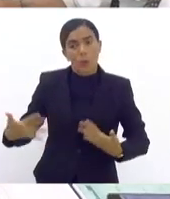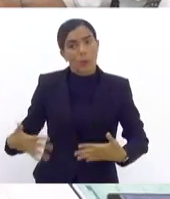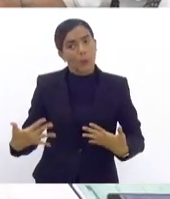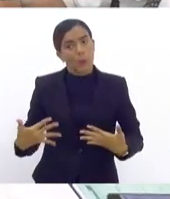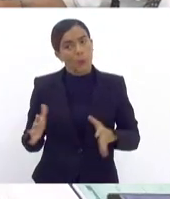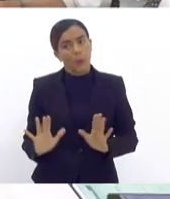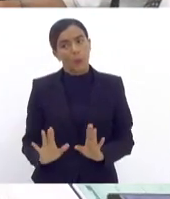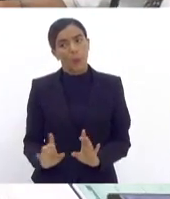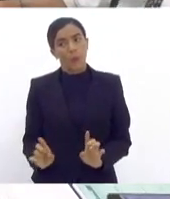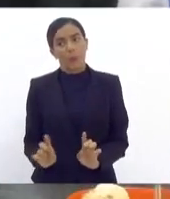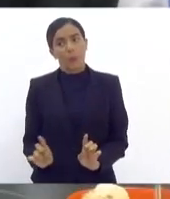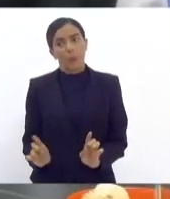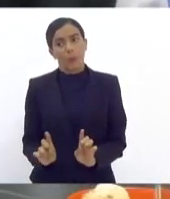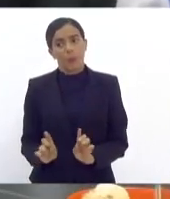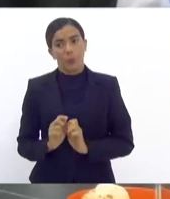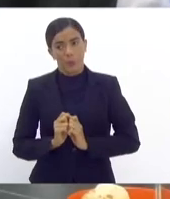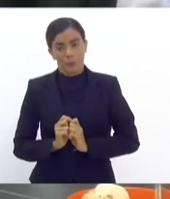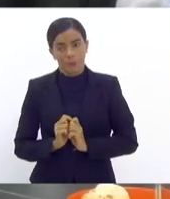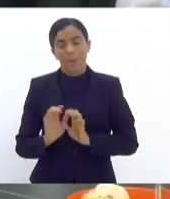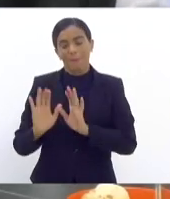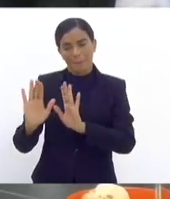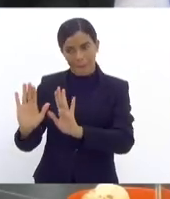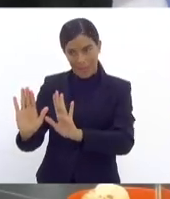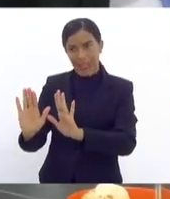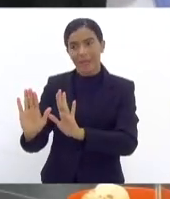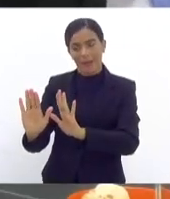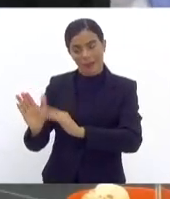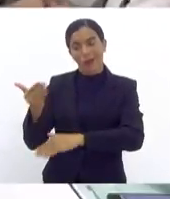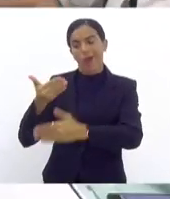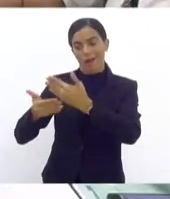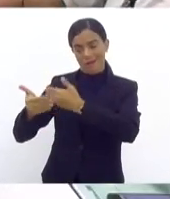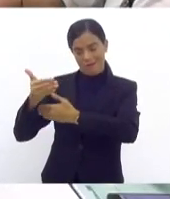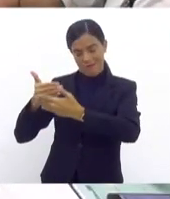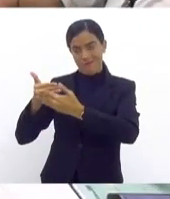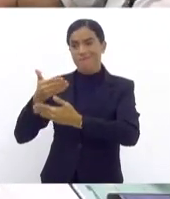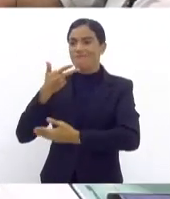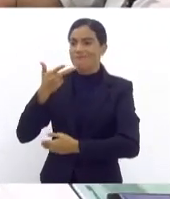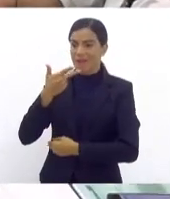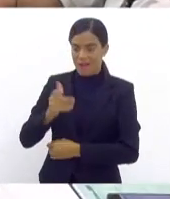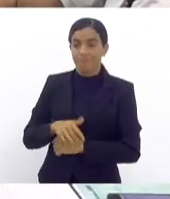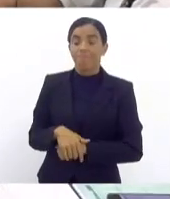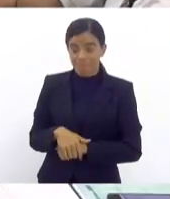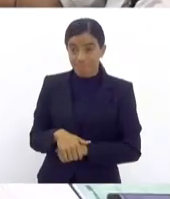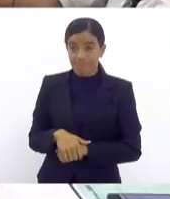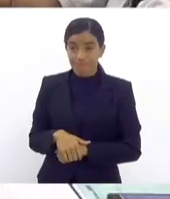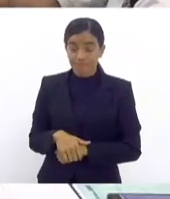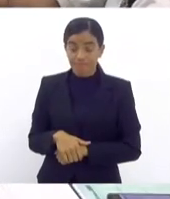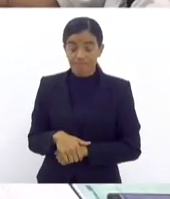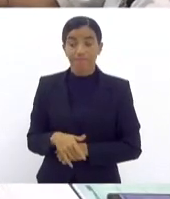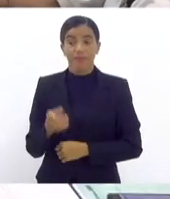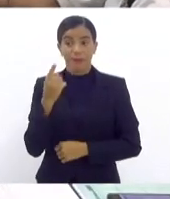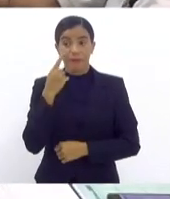uniformizado. Mas peraí, agora eu quero voltar a falar pelo seguinte. Veja bem,